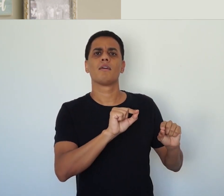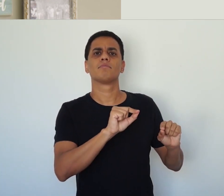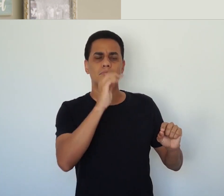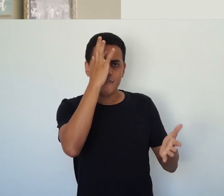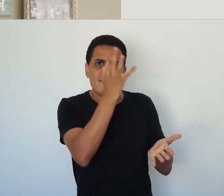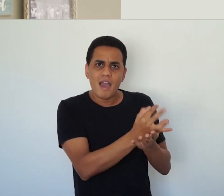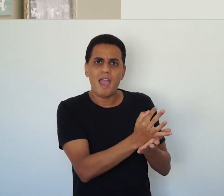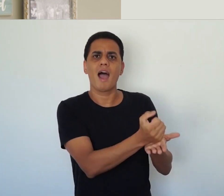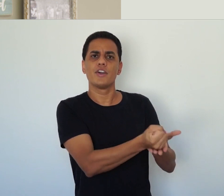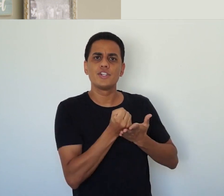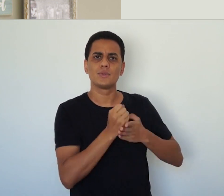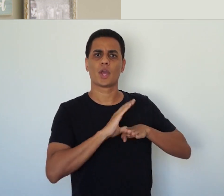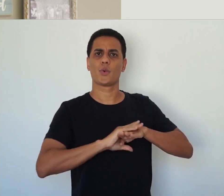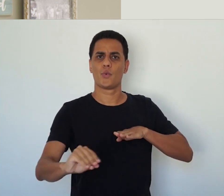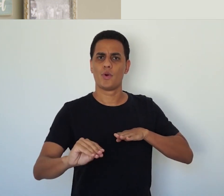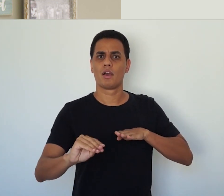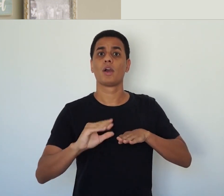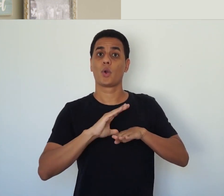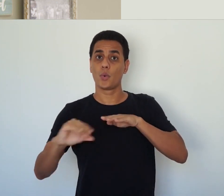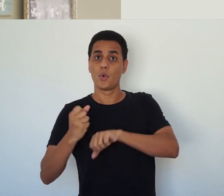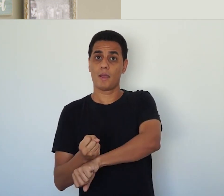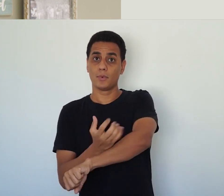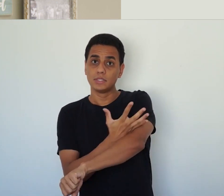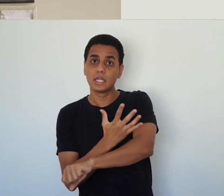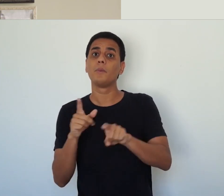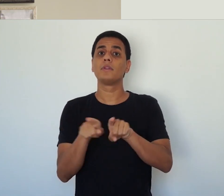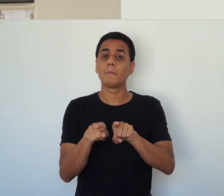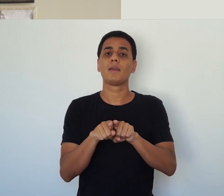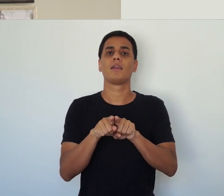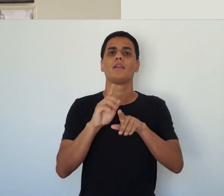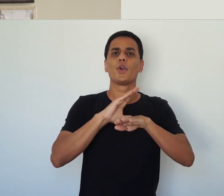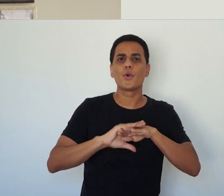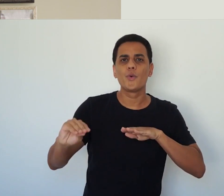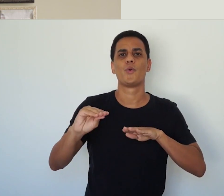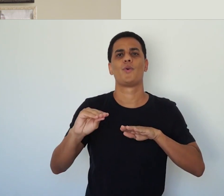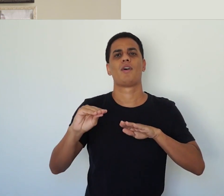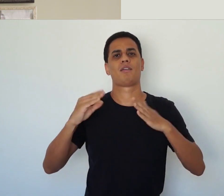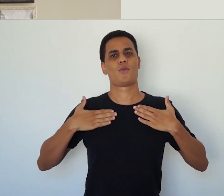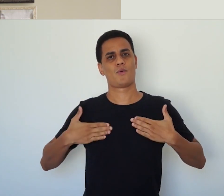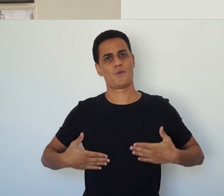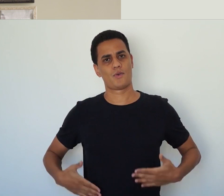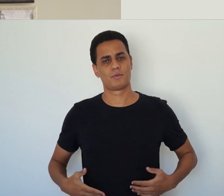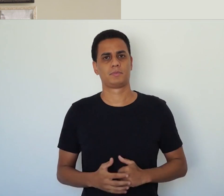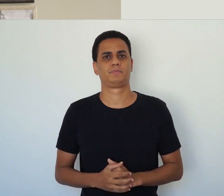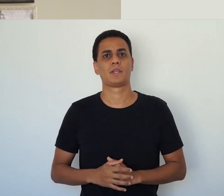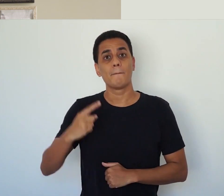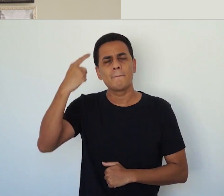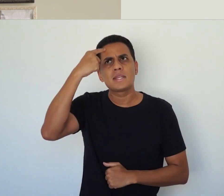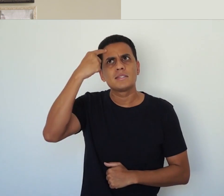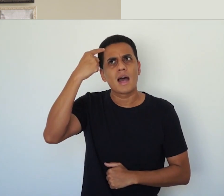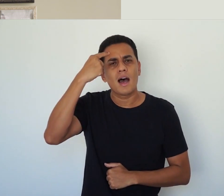para a cura do ser humano, cura emocional e até mesmo física. Esse pensamento, que inclusive a própria medicina